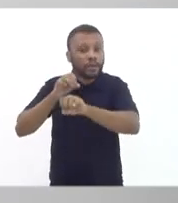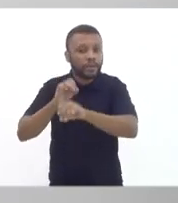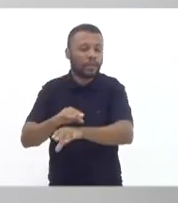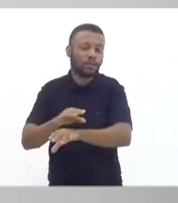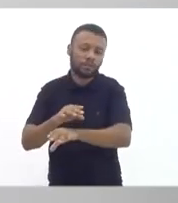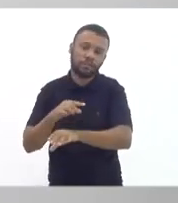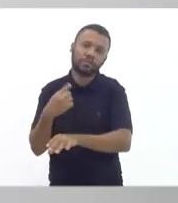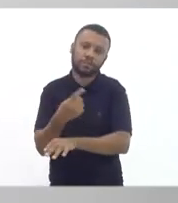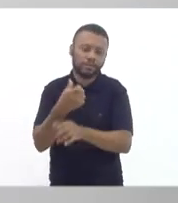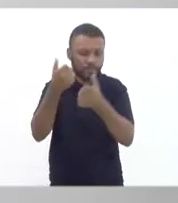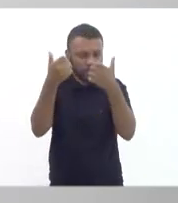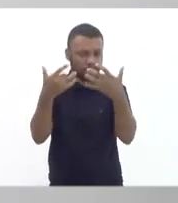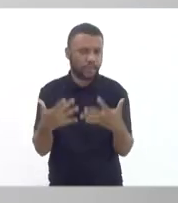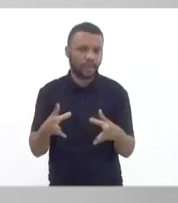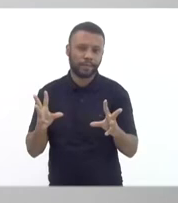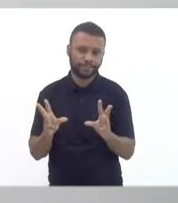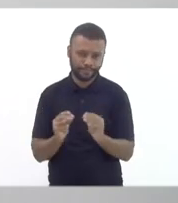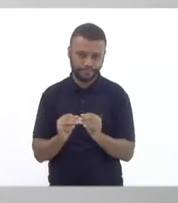bem falado.